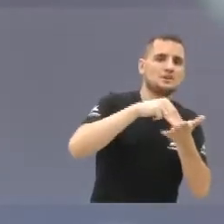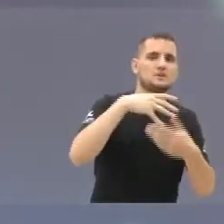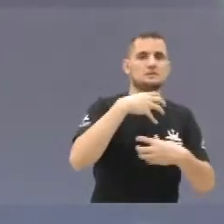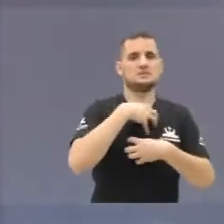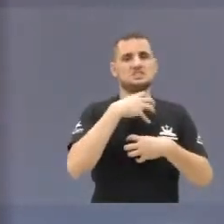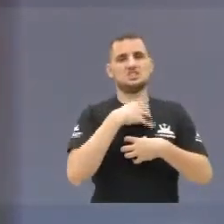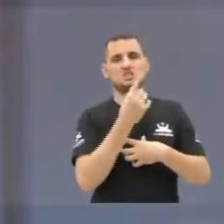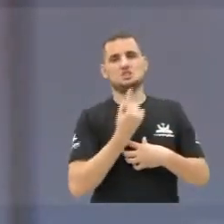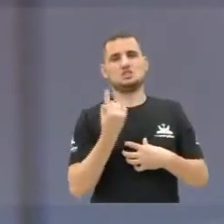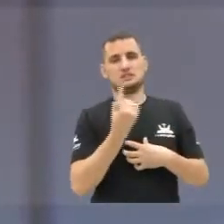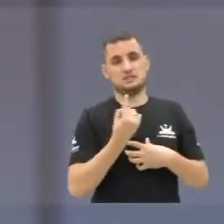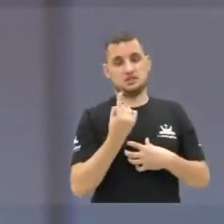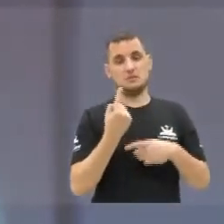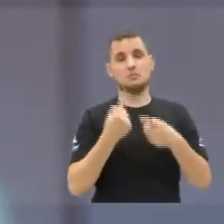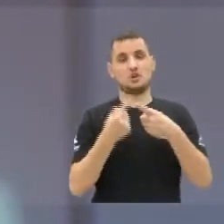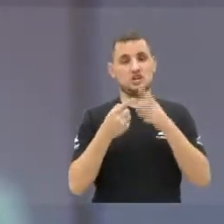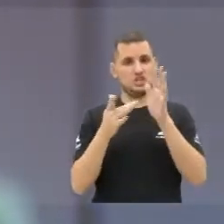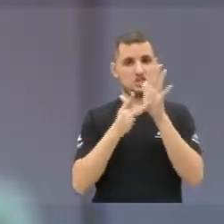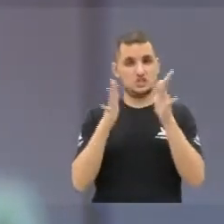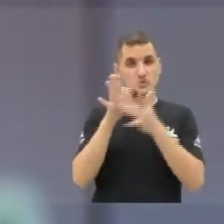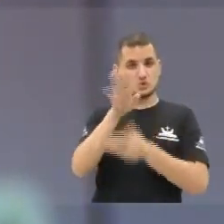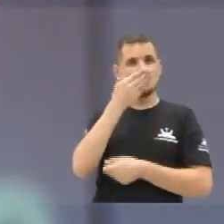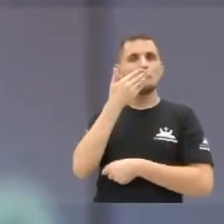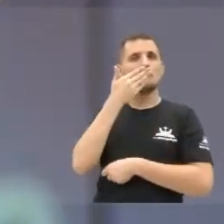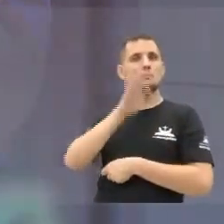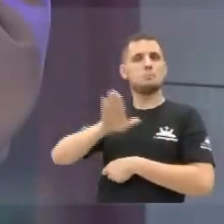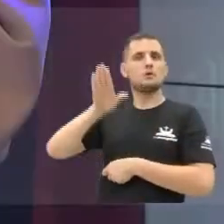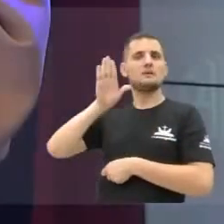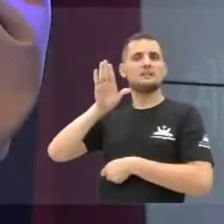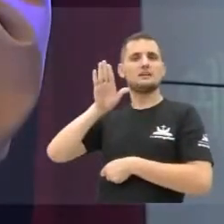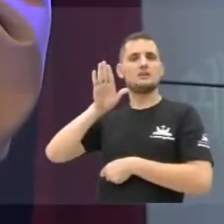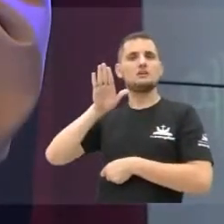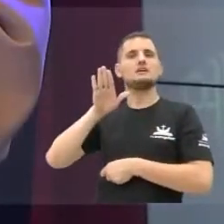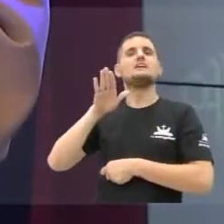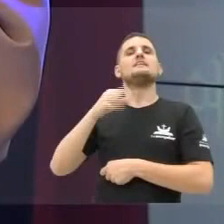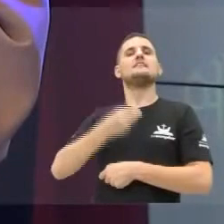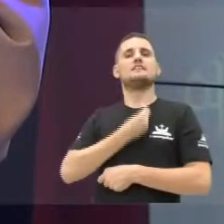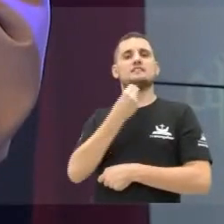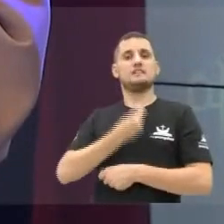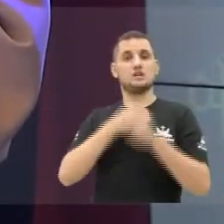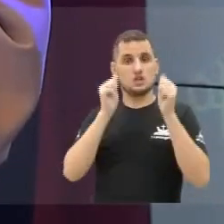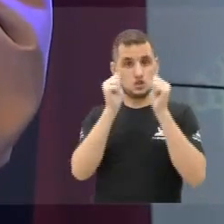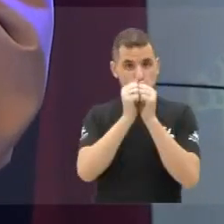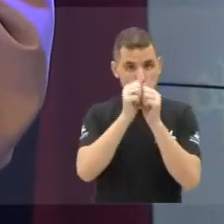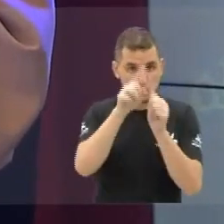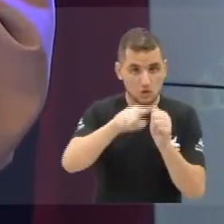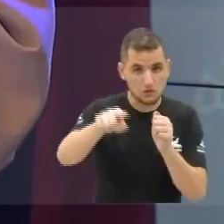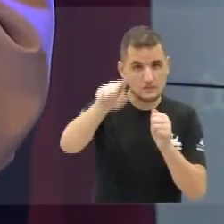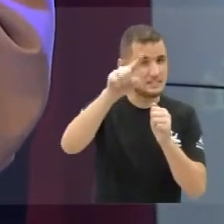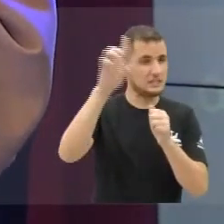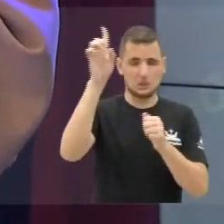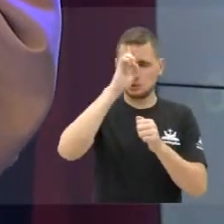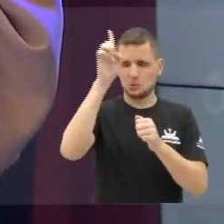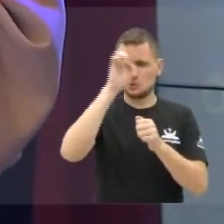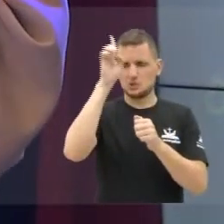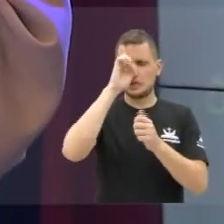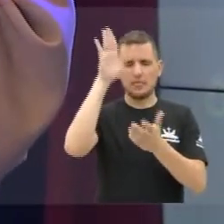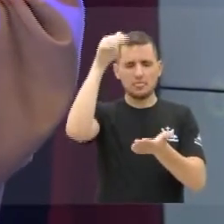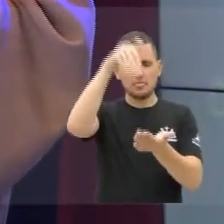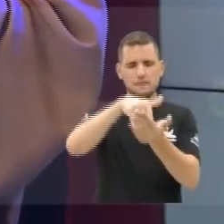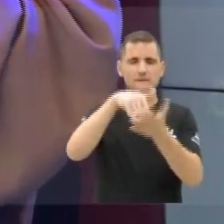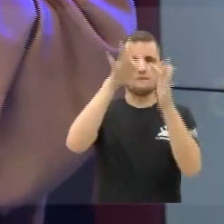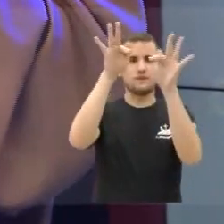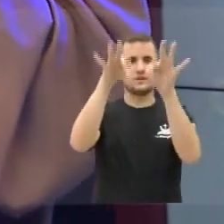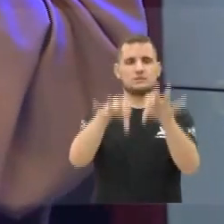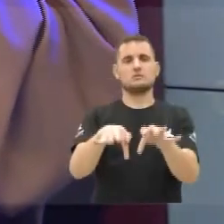Eis que estarei convosco todos os dias, até o fim dos tempos.